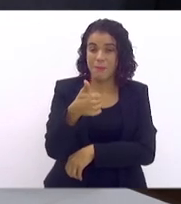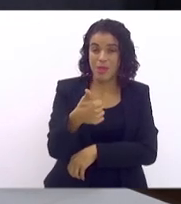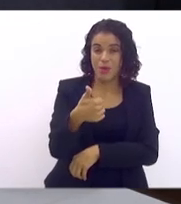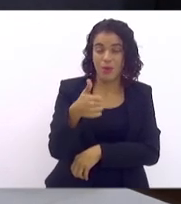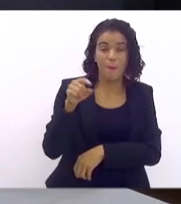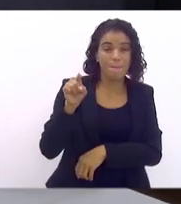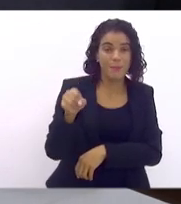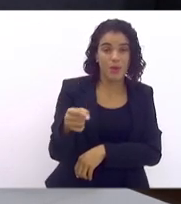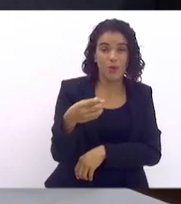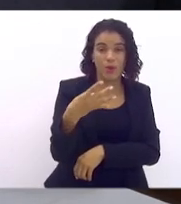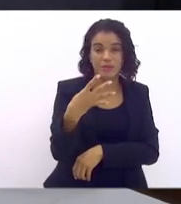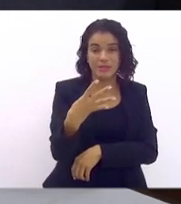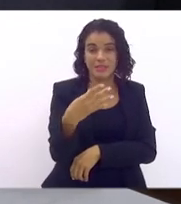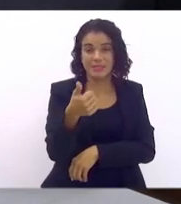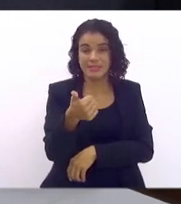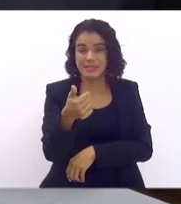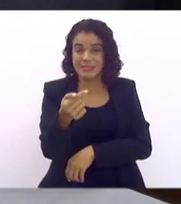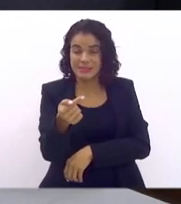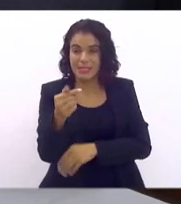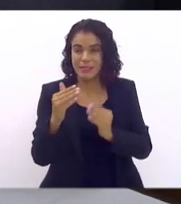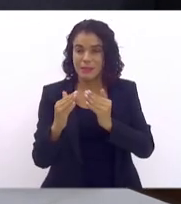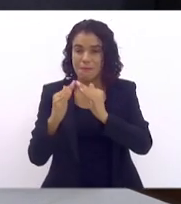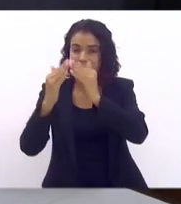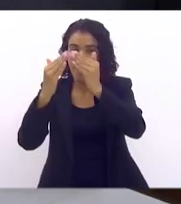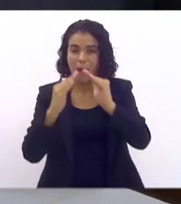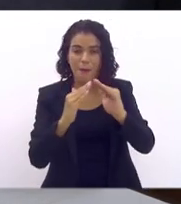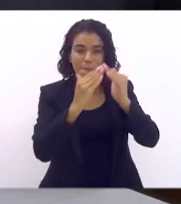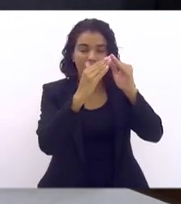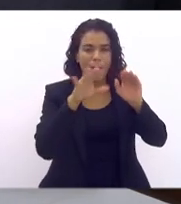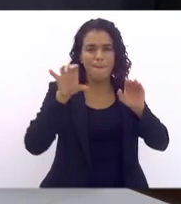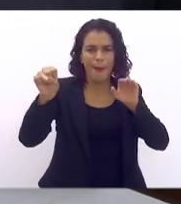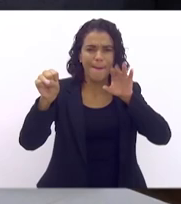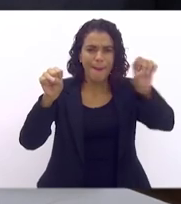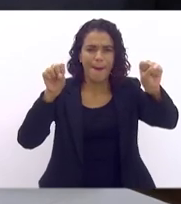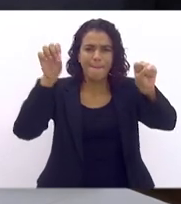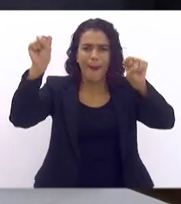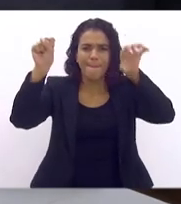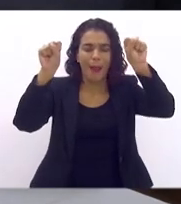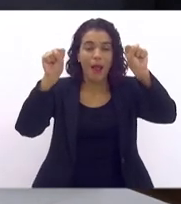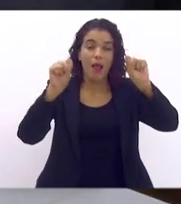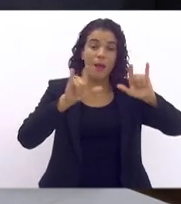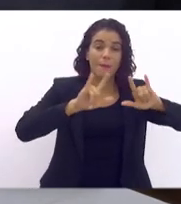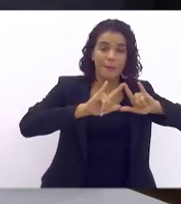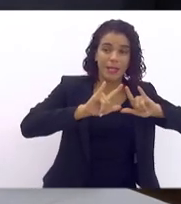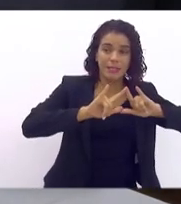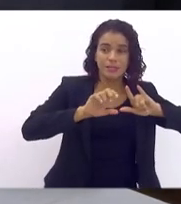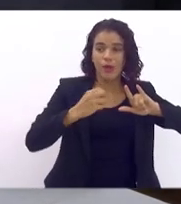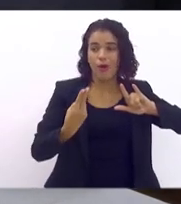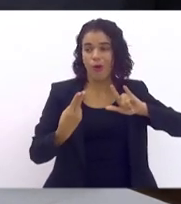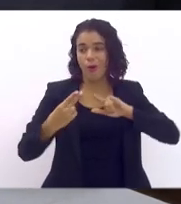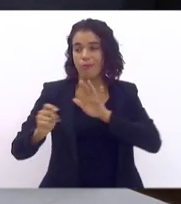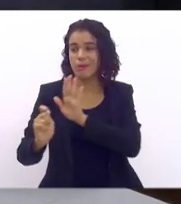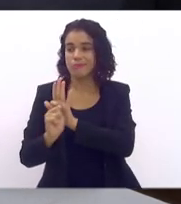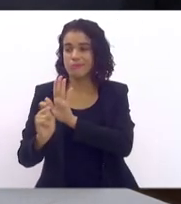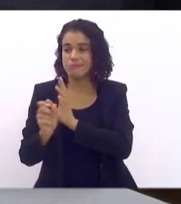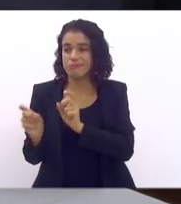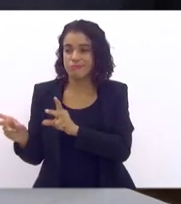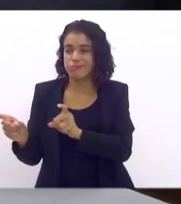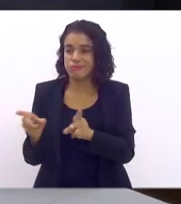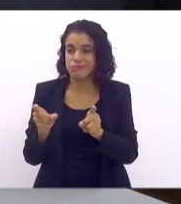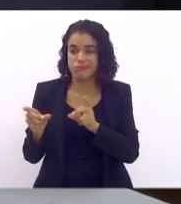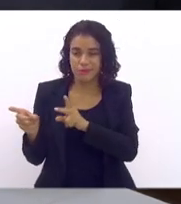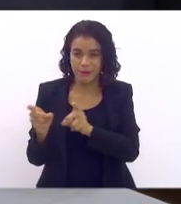1.417 comunidades são dominadas pelo narco e pelas milícias, e a gente ouve